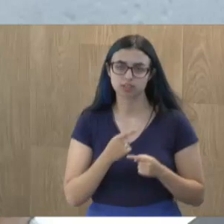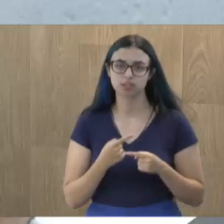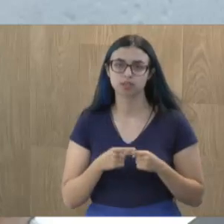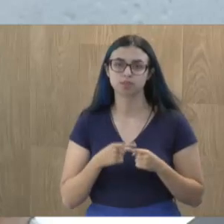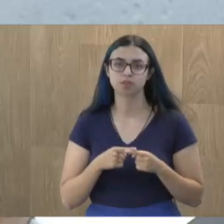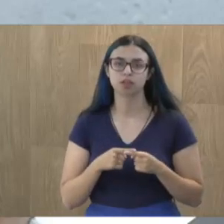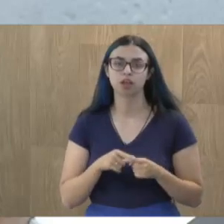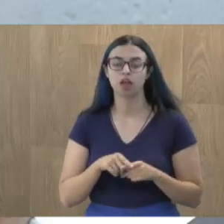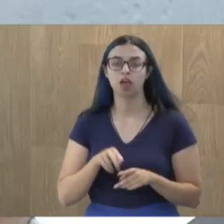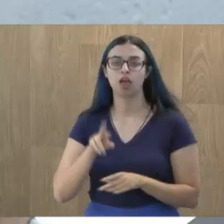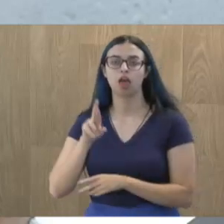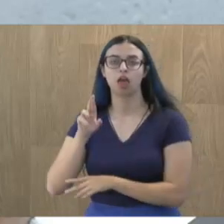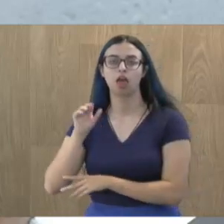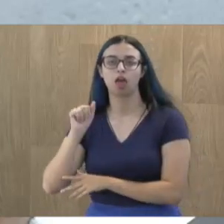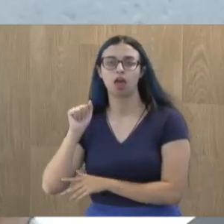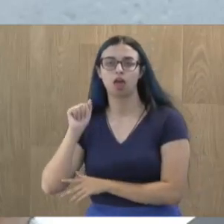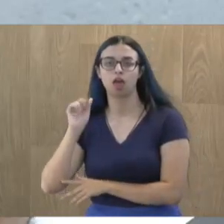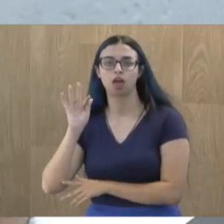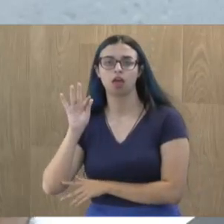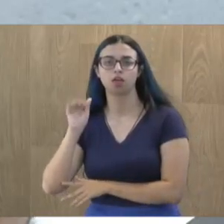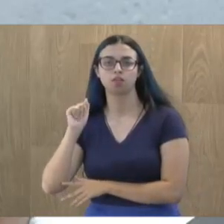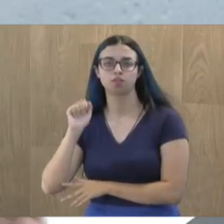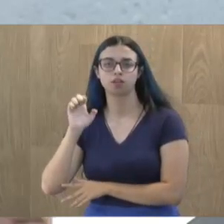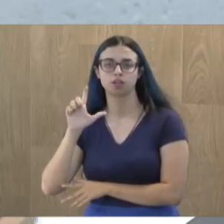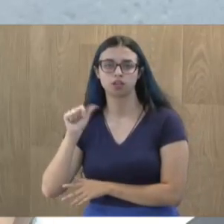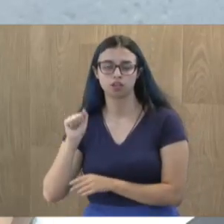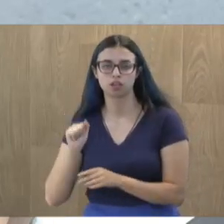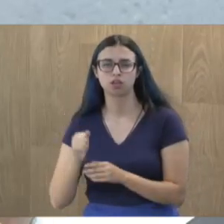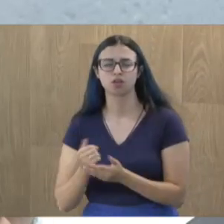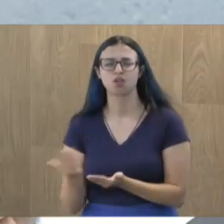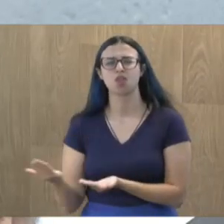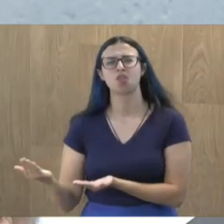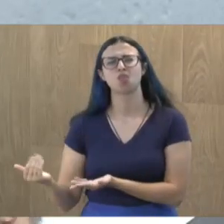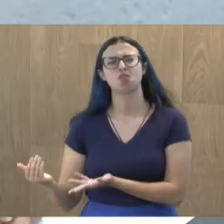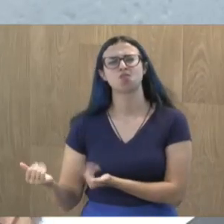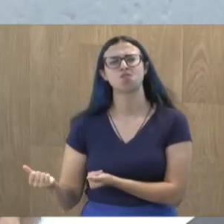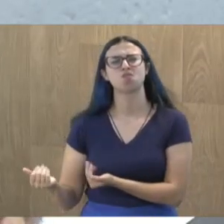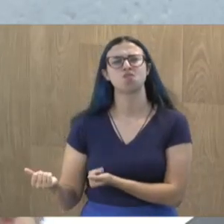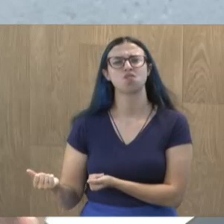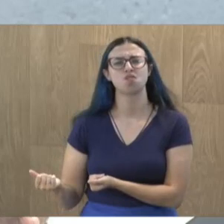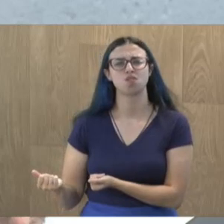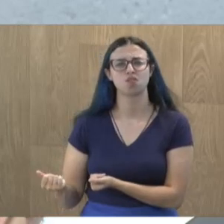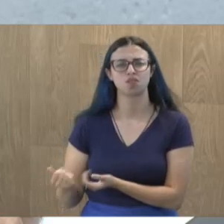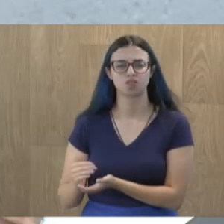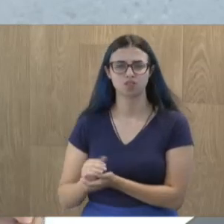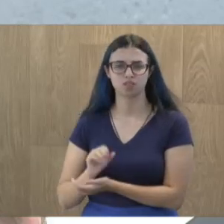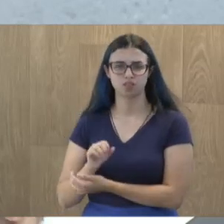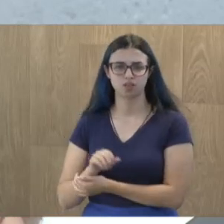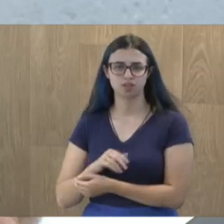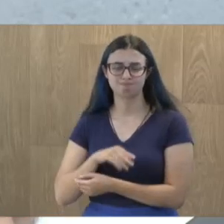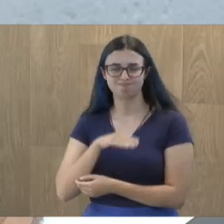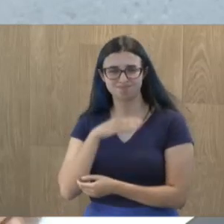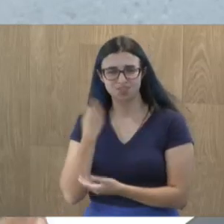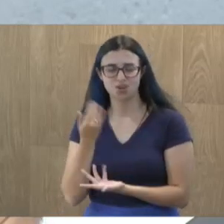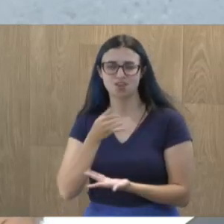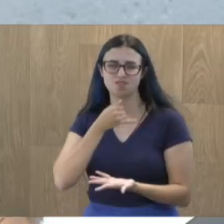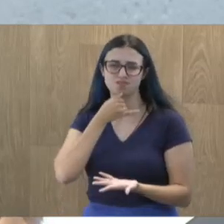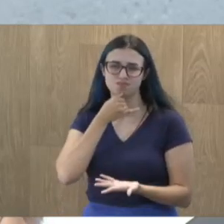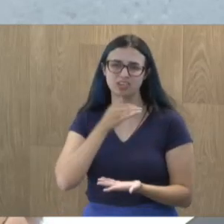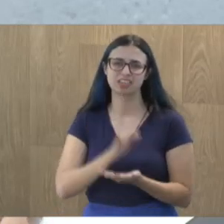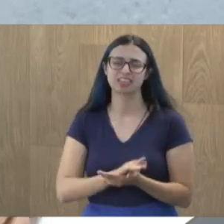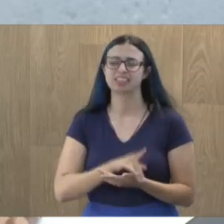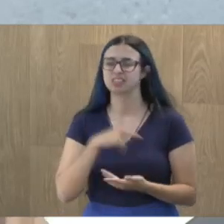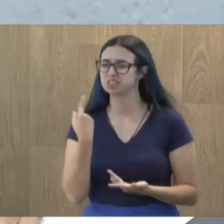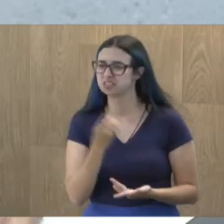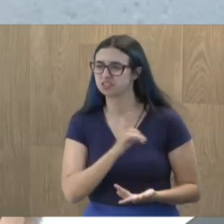para Rafael, jovem lá do Serra Verde, que perdeu a vida. Então, nossa região, nossa cidade está de luto. Um minuto de